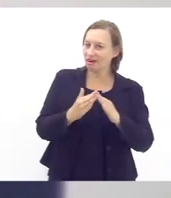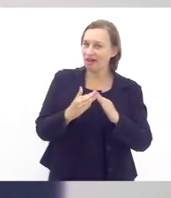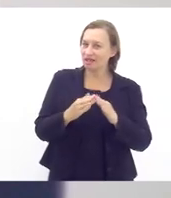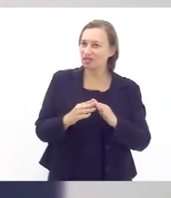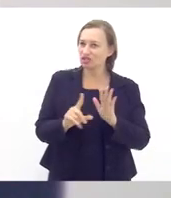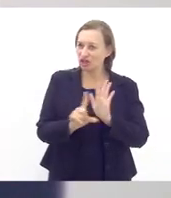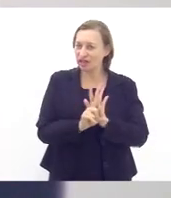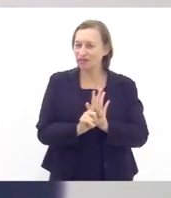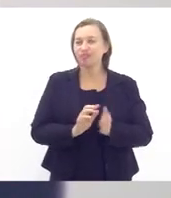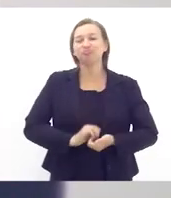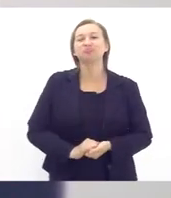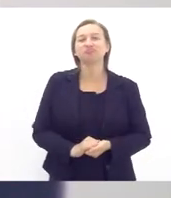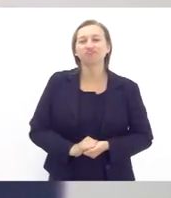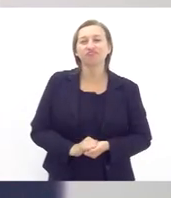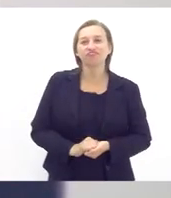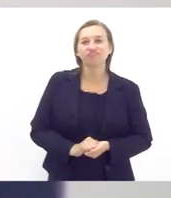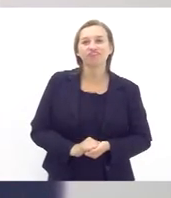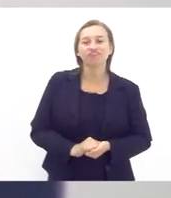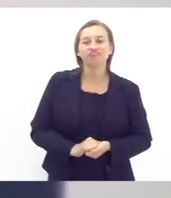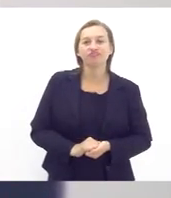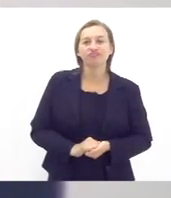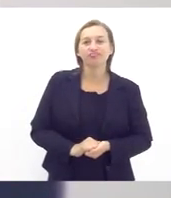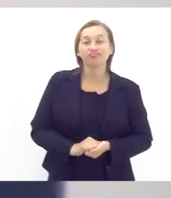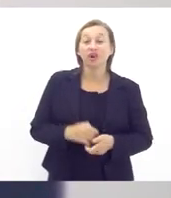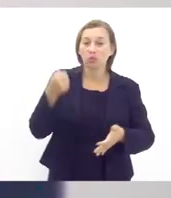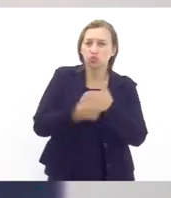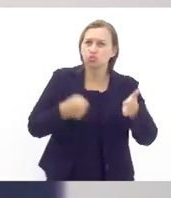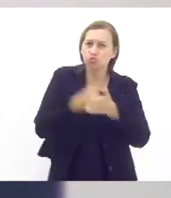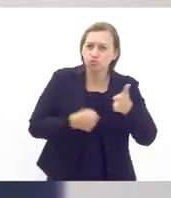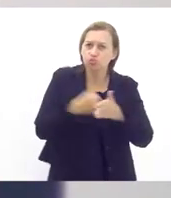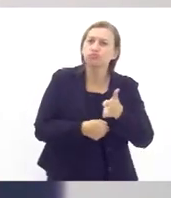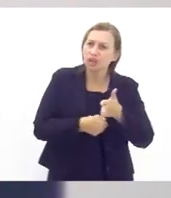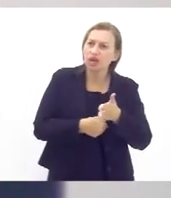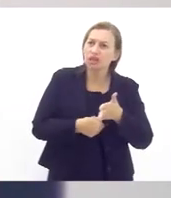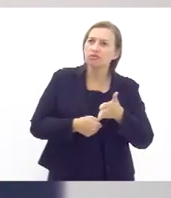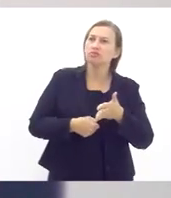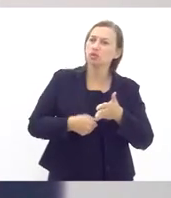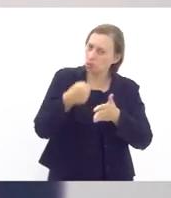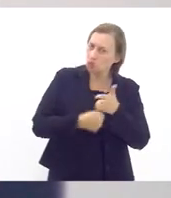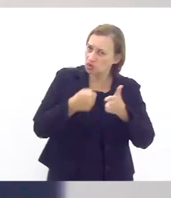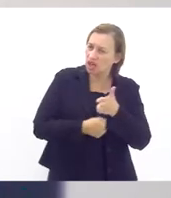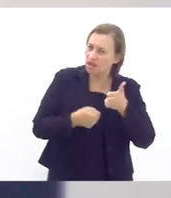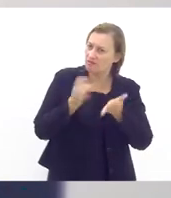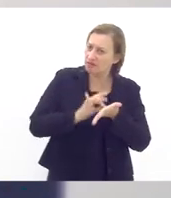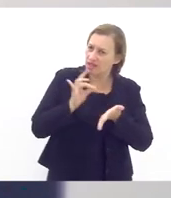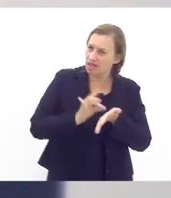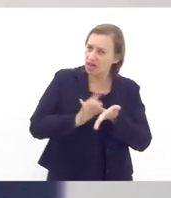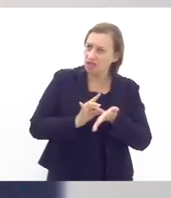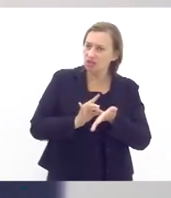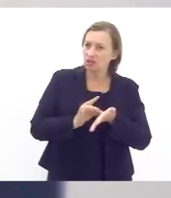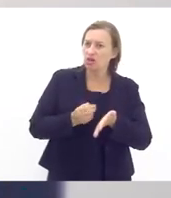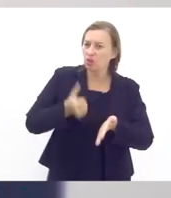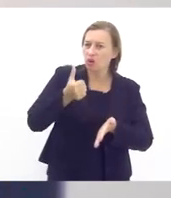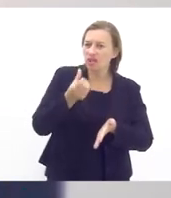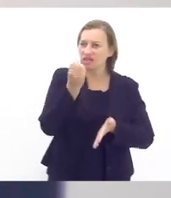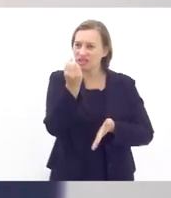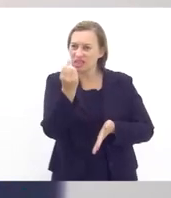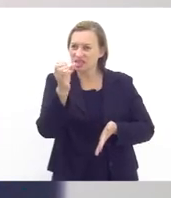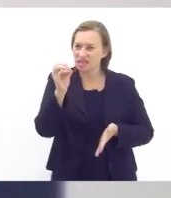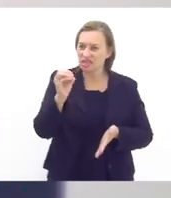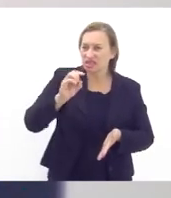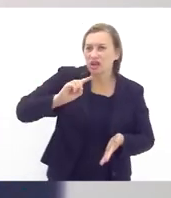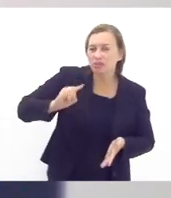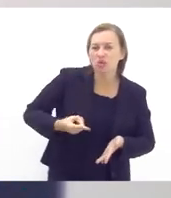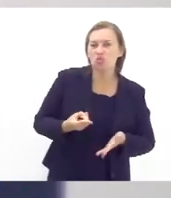Legislativa e eu lutei Eu briguei muito com os meus Quase 60 mil